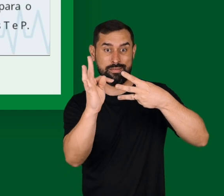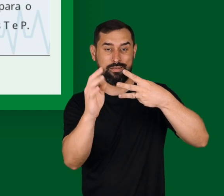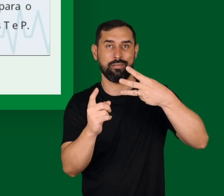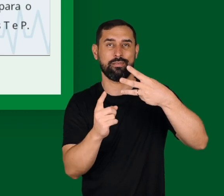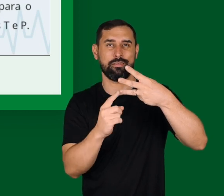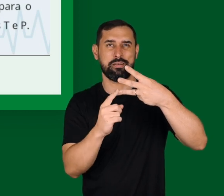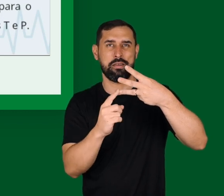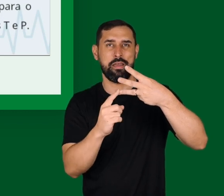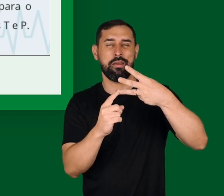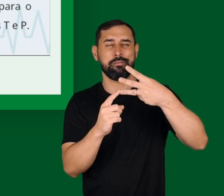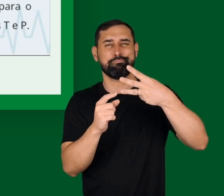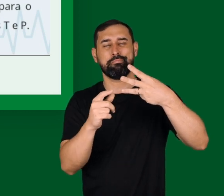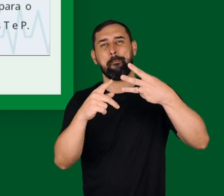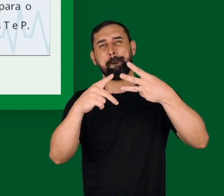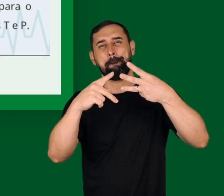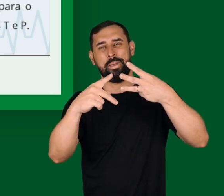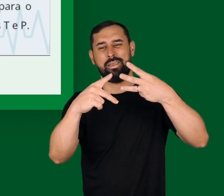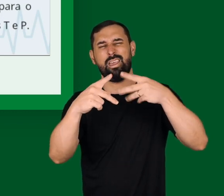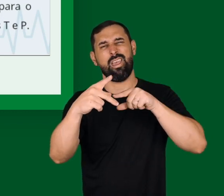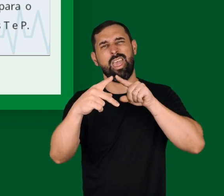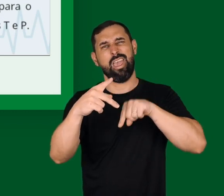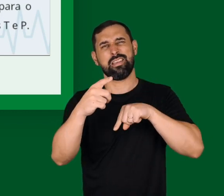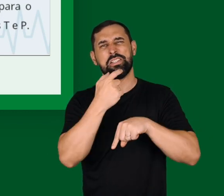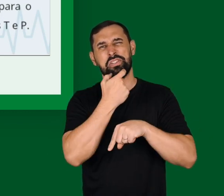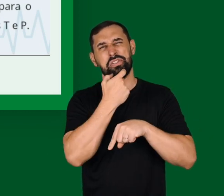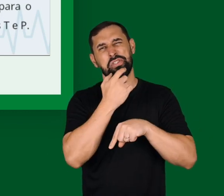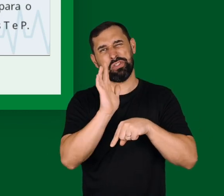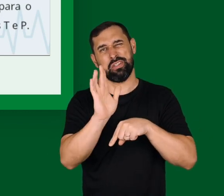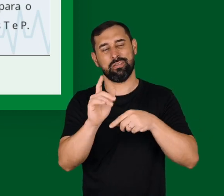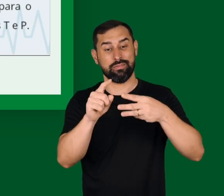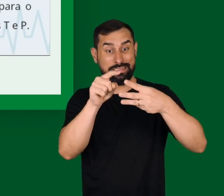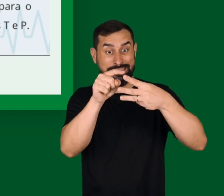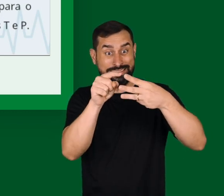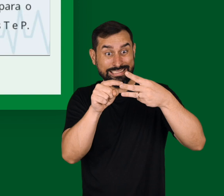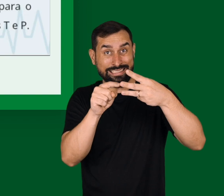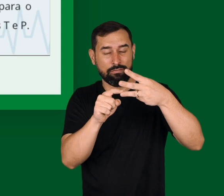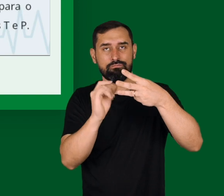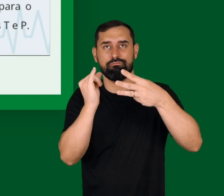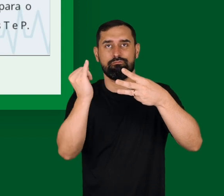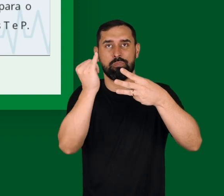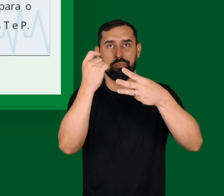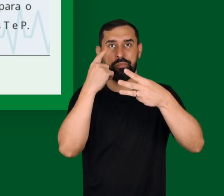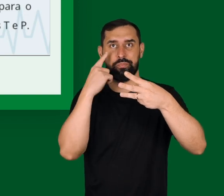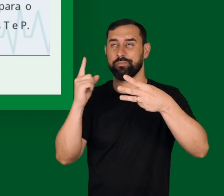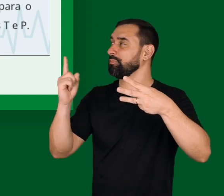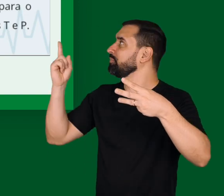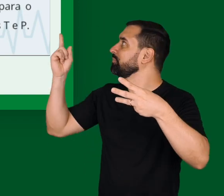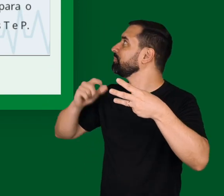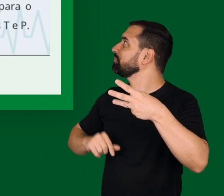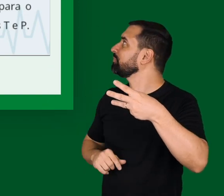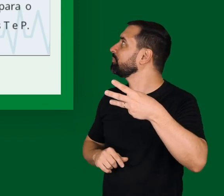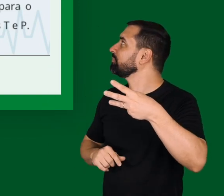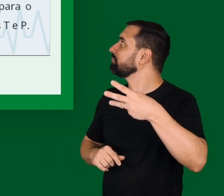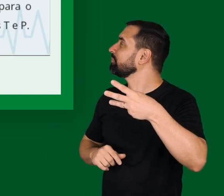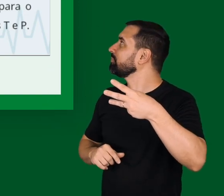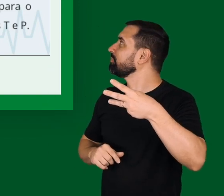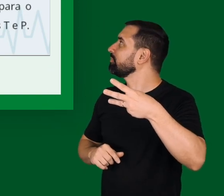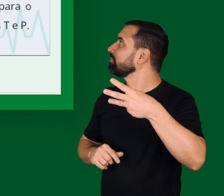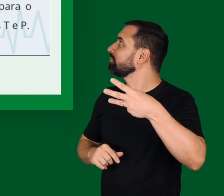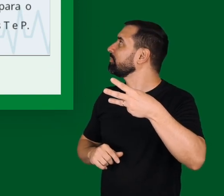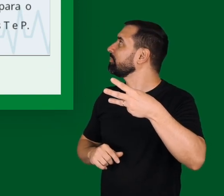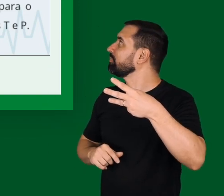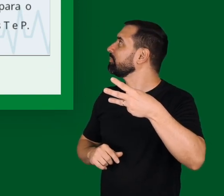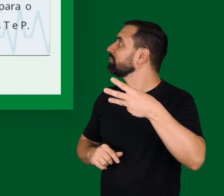faríngeo, que aqui está em P porque tá em inglês, né? Então, botando o coxim numa